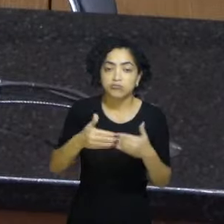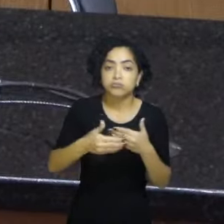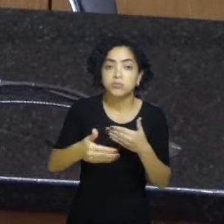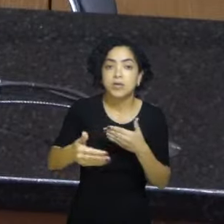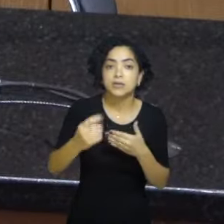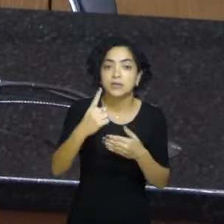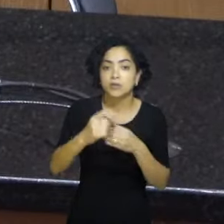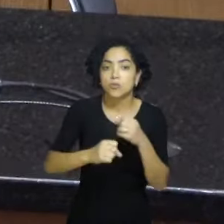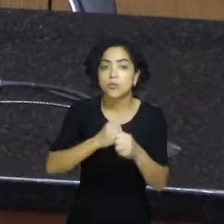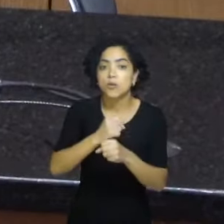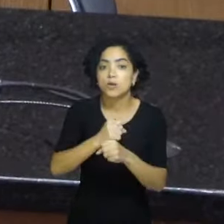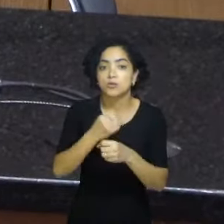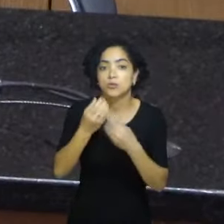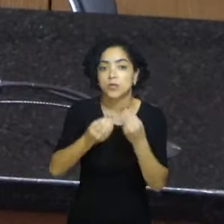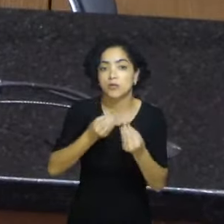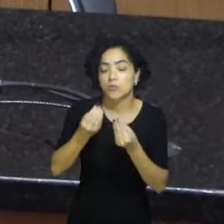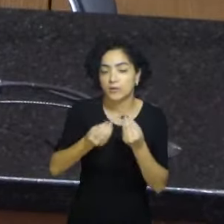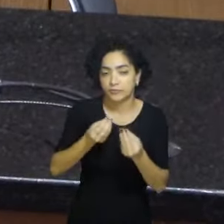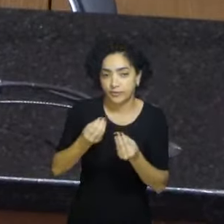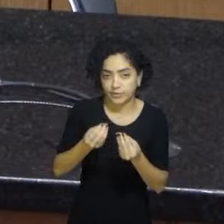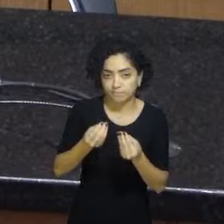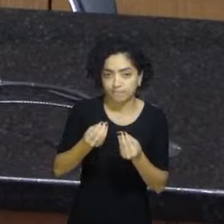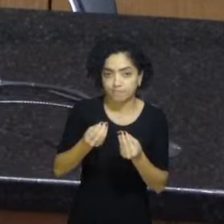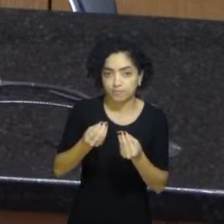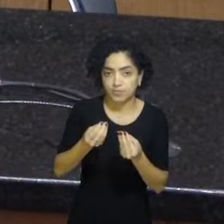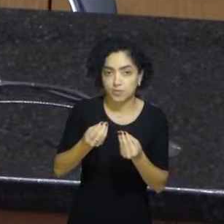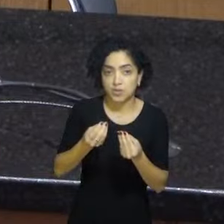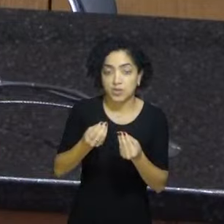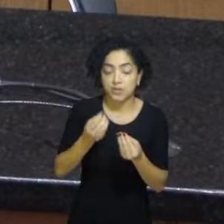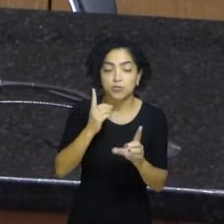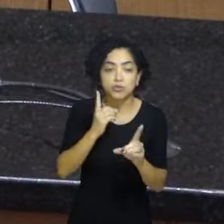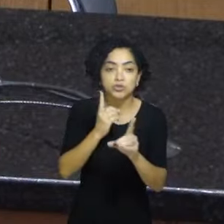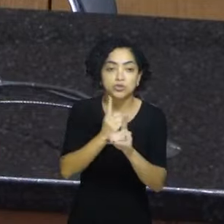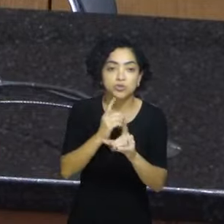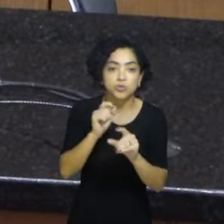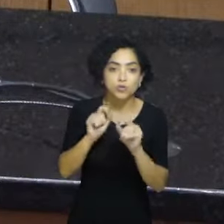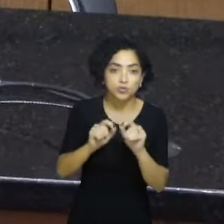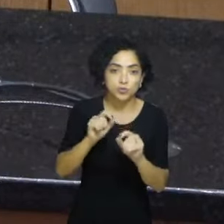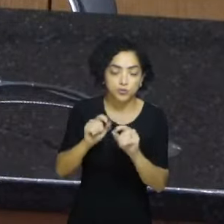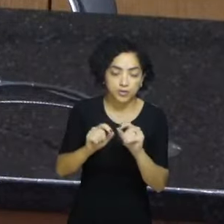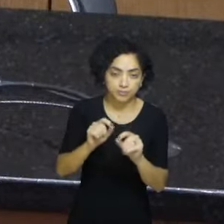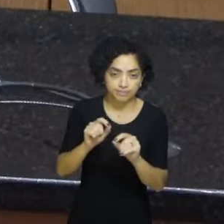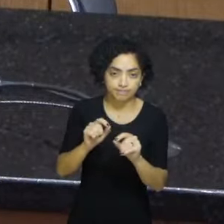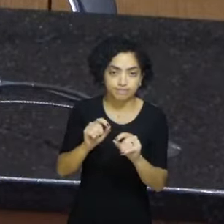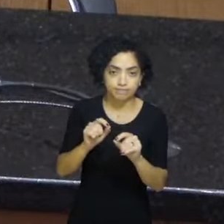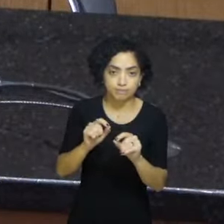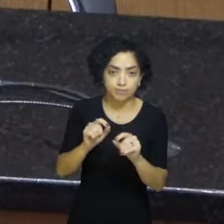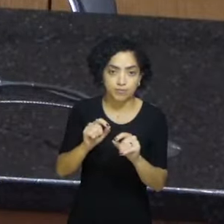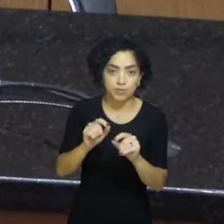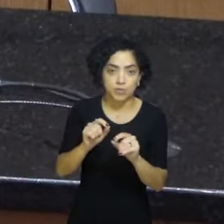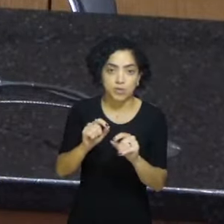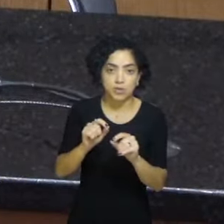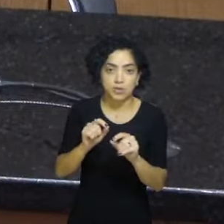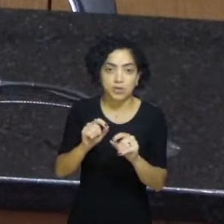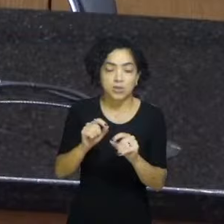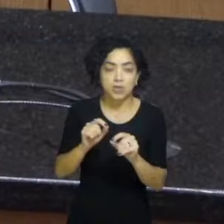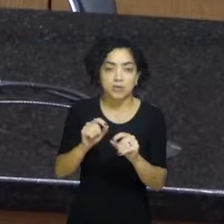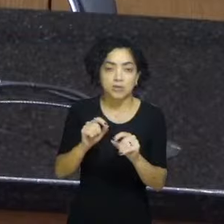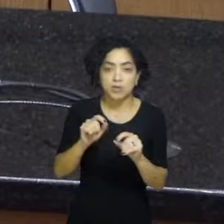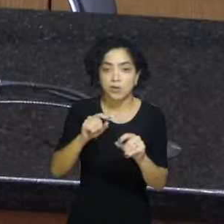3 anos, 4 anos, 5 anos, né? Pertinente. Então, a forma que nós encontramos não foi aplicação nenhum índice de